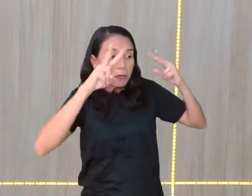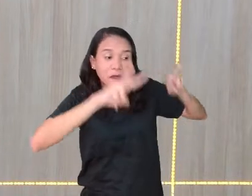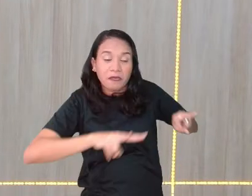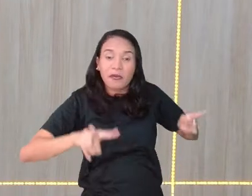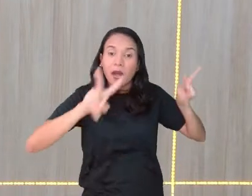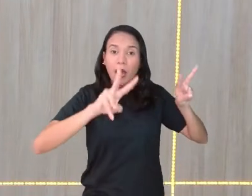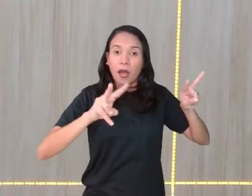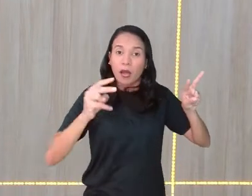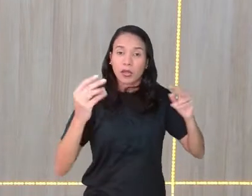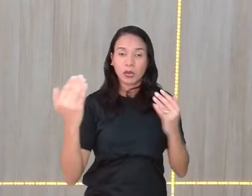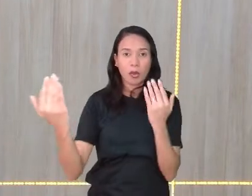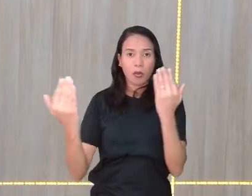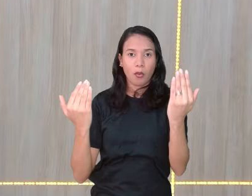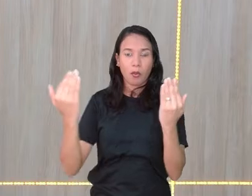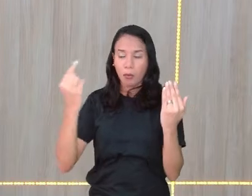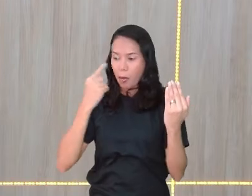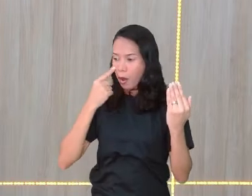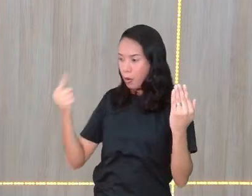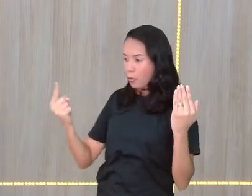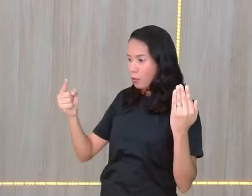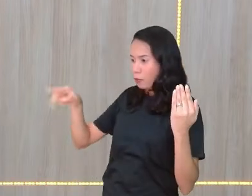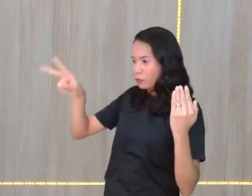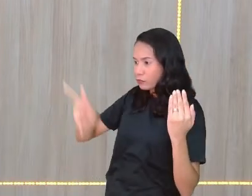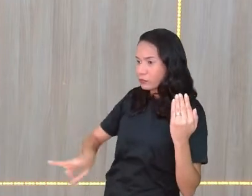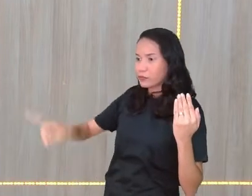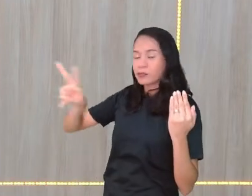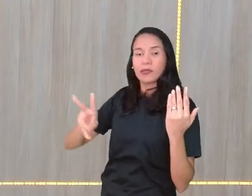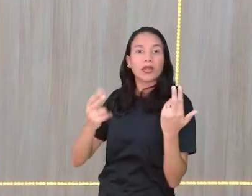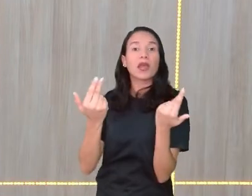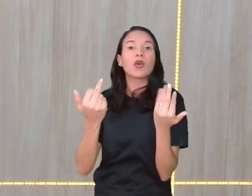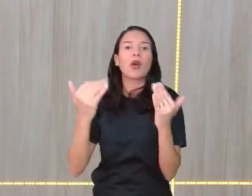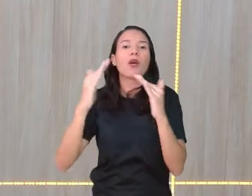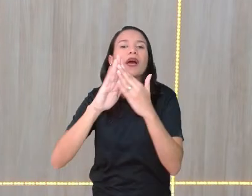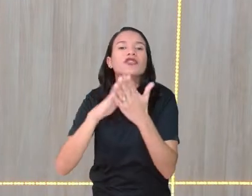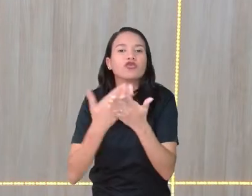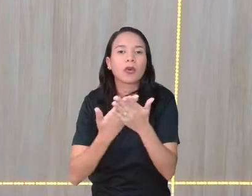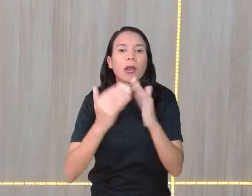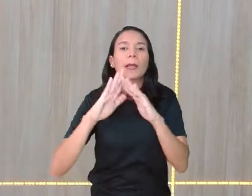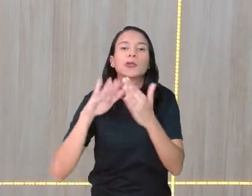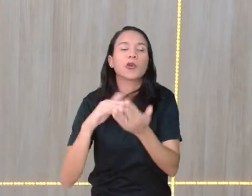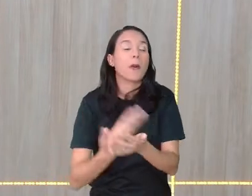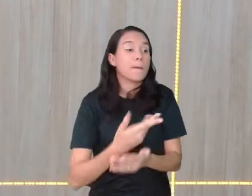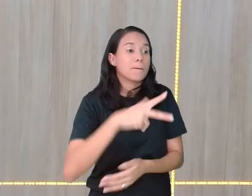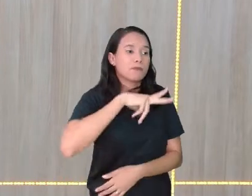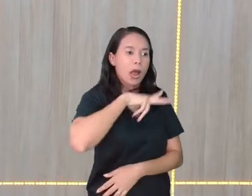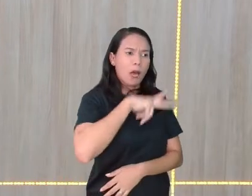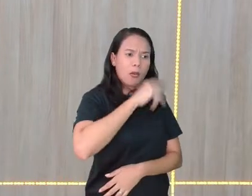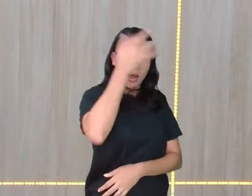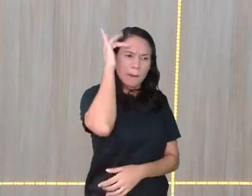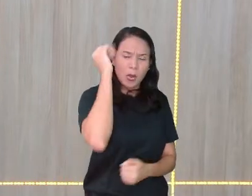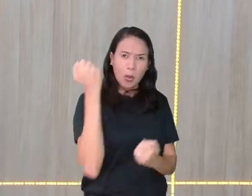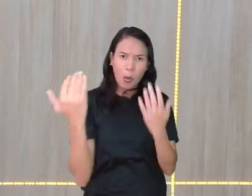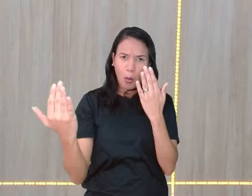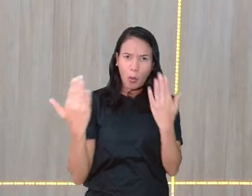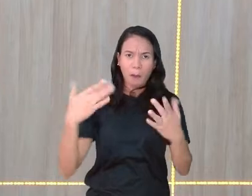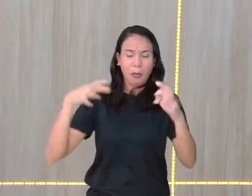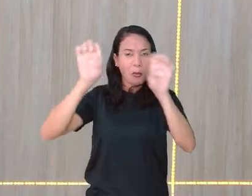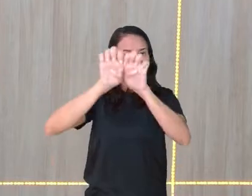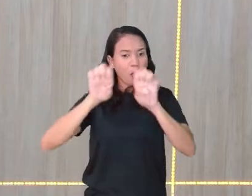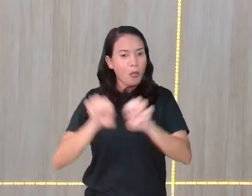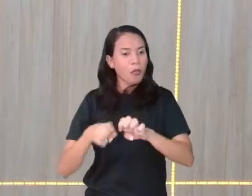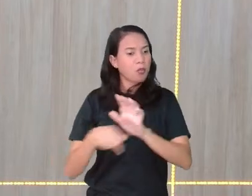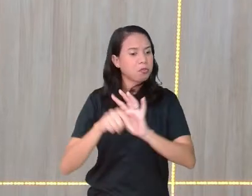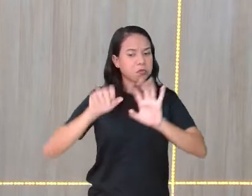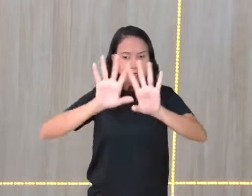totalmente diferente, como também você vê nas grandes escolas particulares, quando você vai comparar uma estrutura com